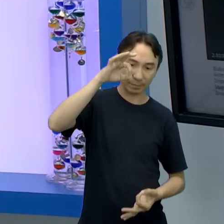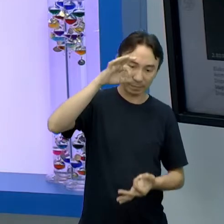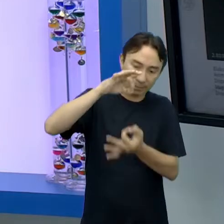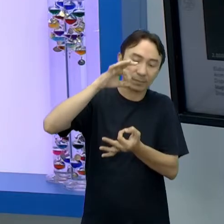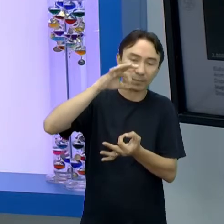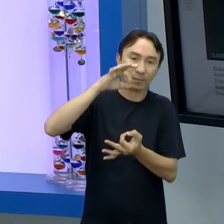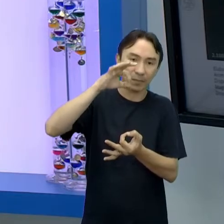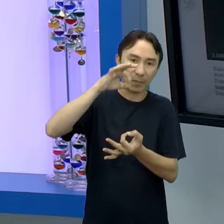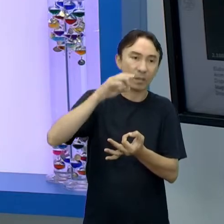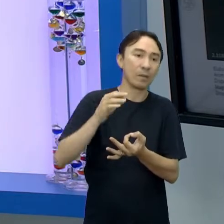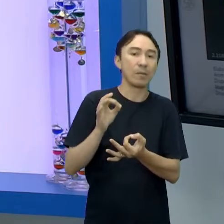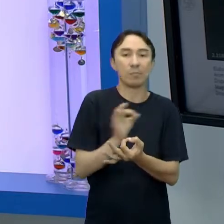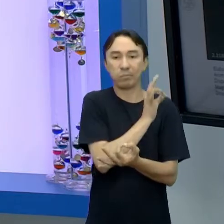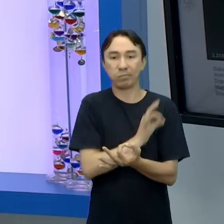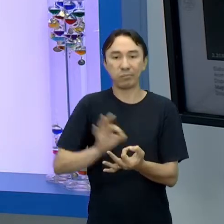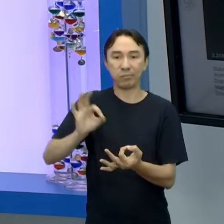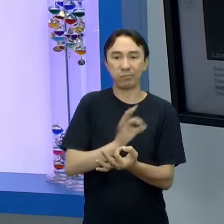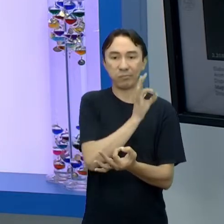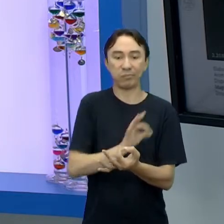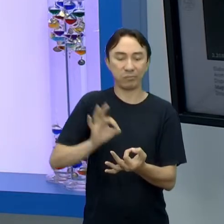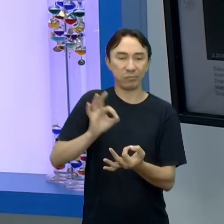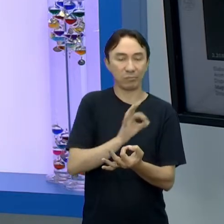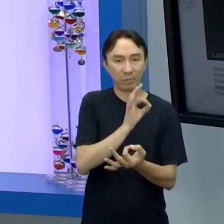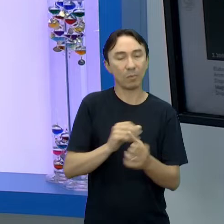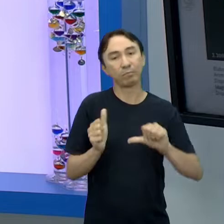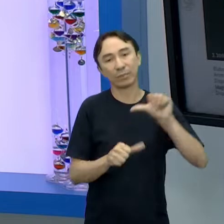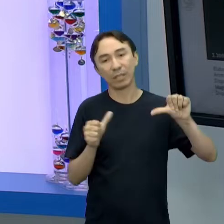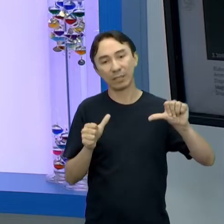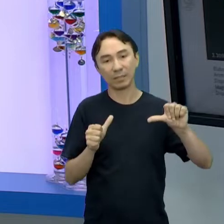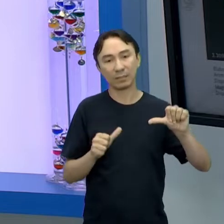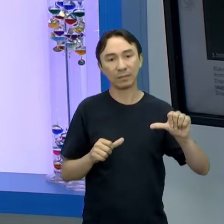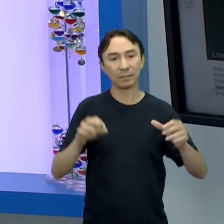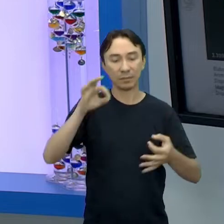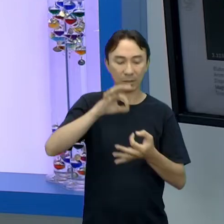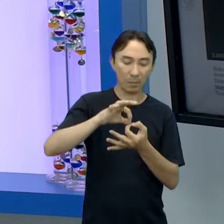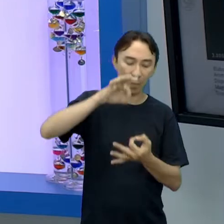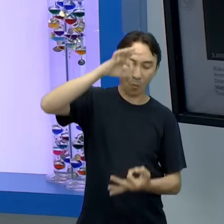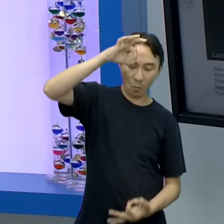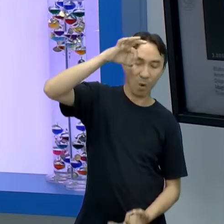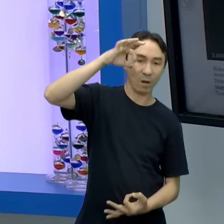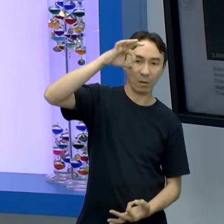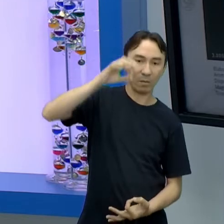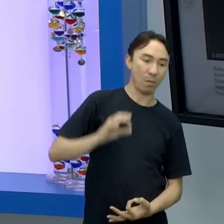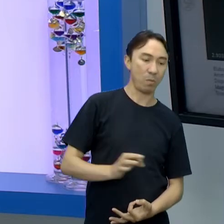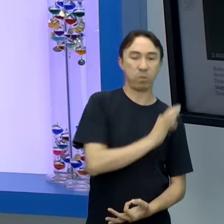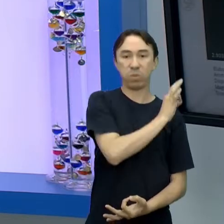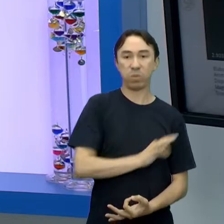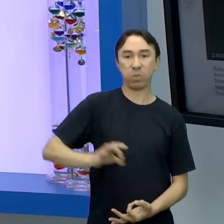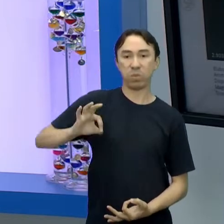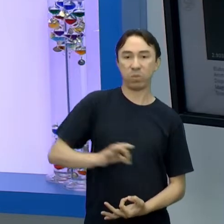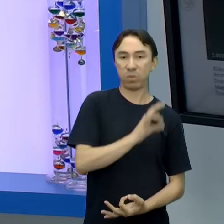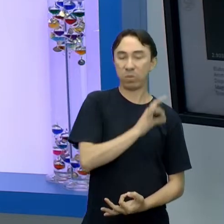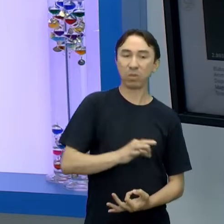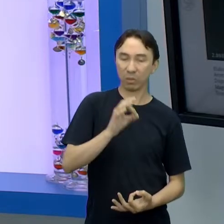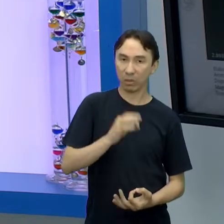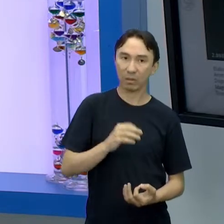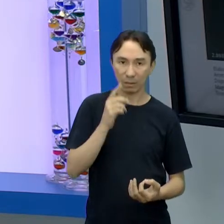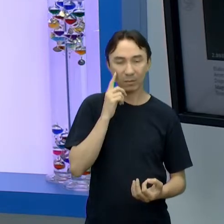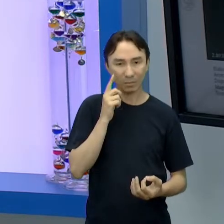você aumenta o comprimento, se brincar, o período também vai aumentar. Se você diminuir o comprimento, olha lá, ó, o